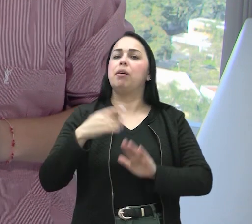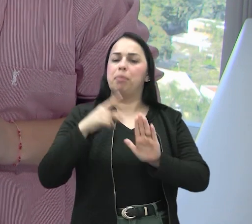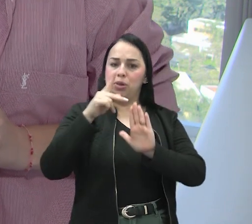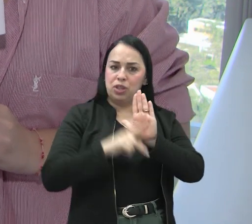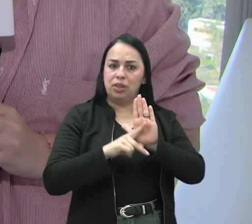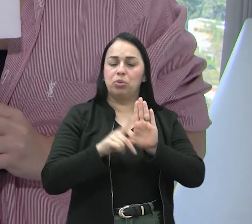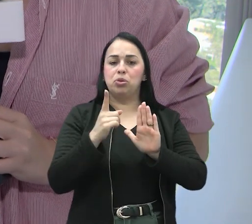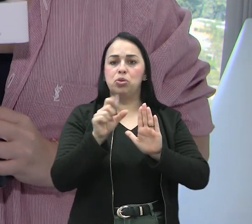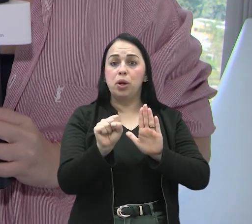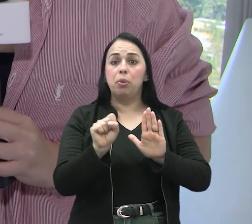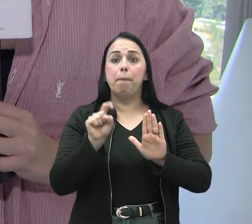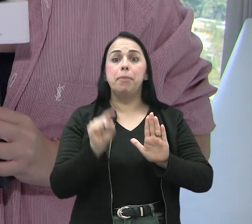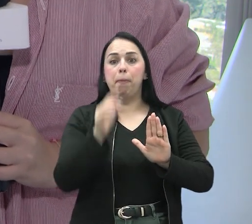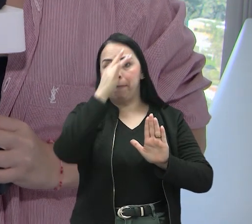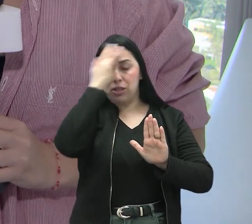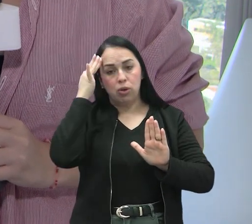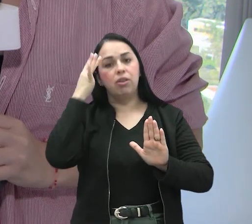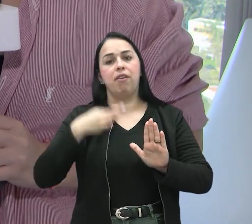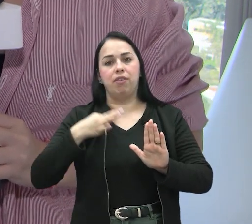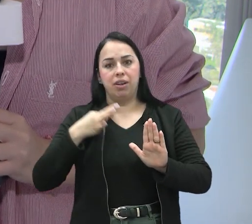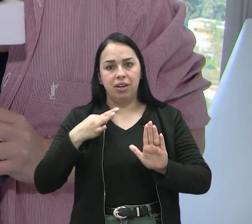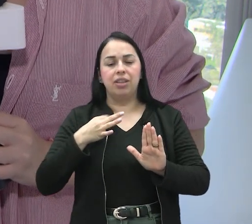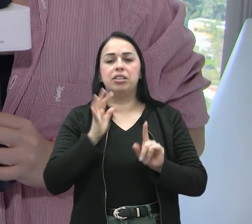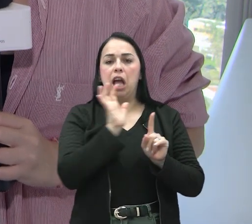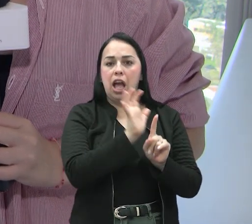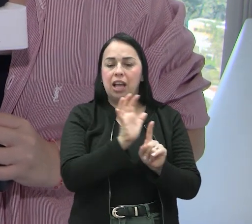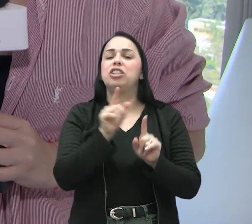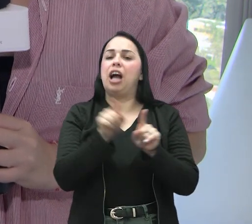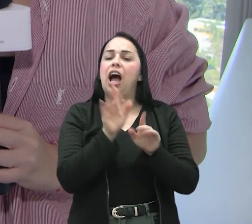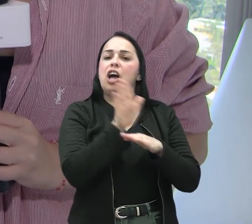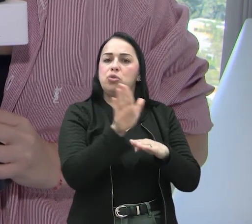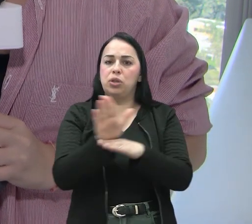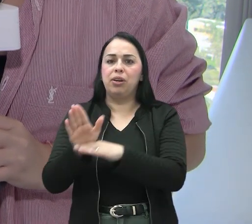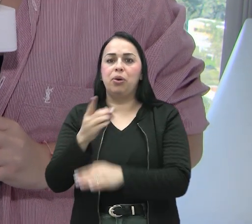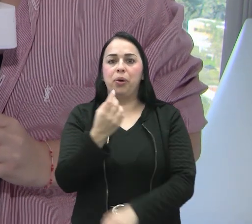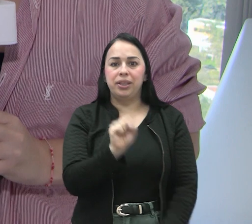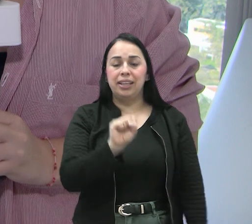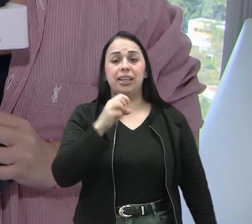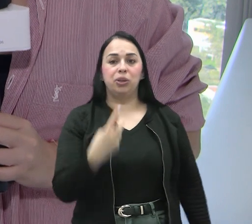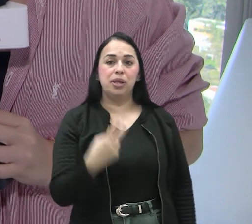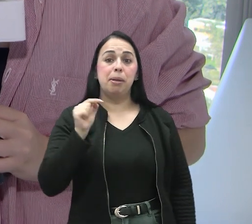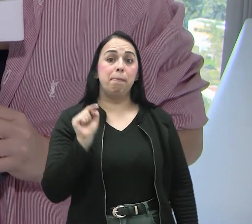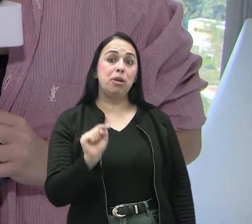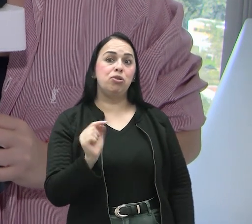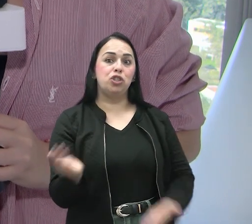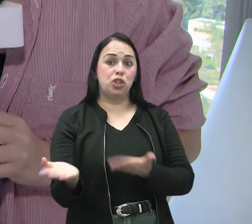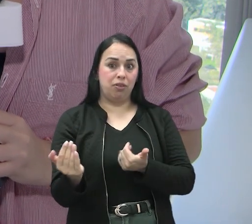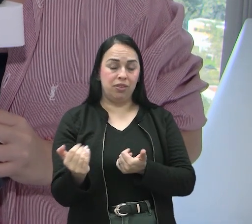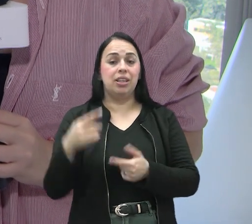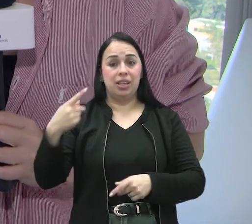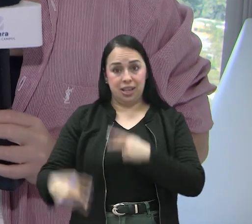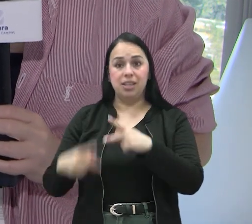com 18 mil voluntários. Em 20 anos de atuação, já impactou a vida de mais de 82 mil jovens. E São José